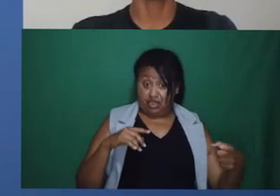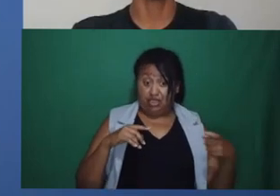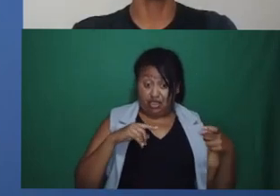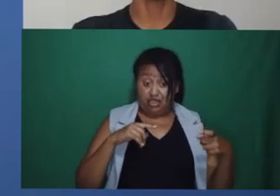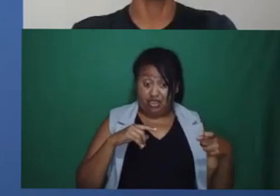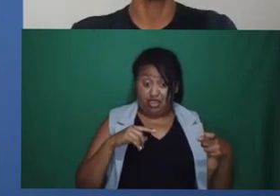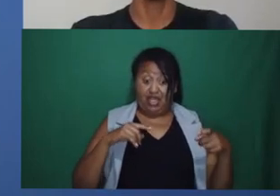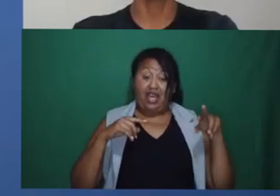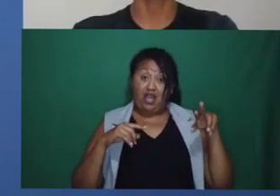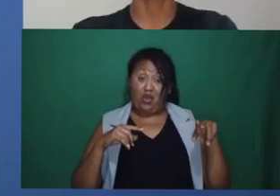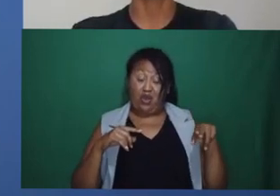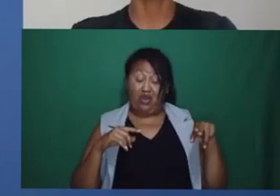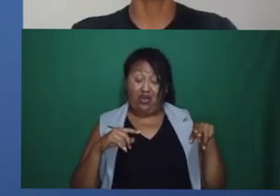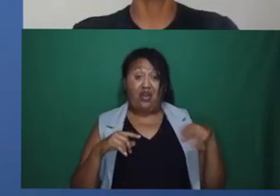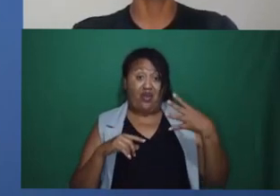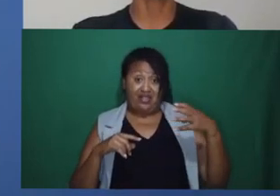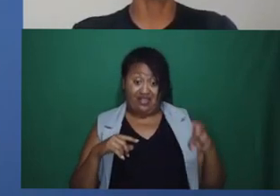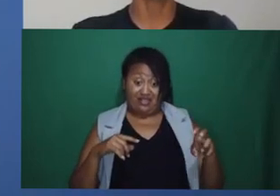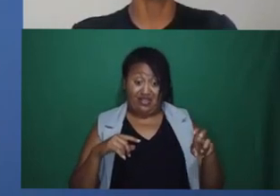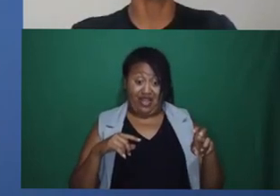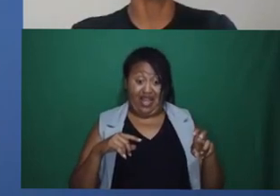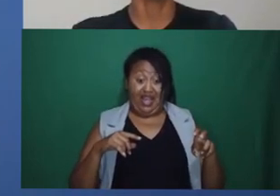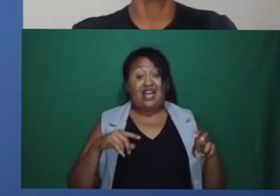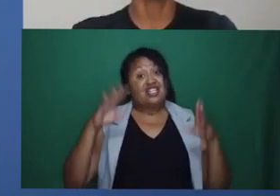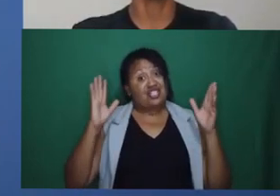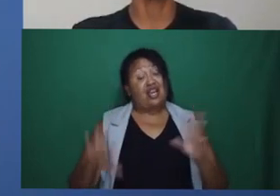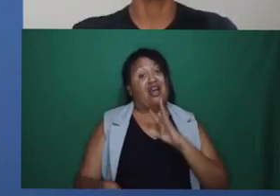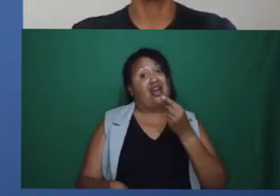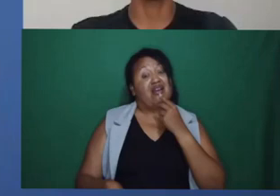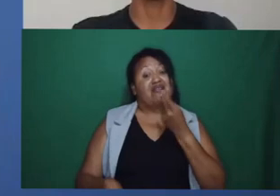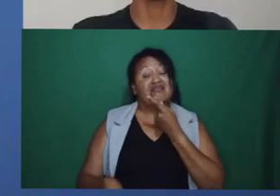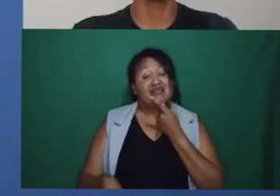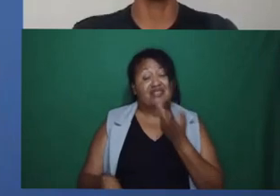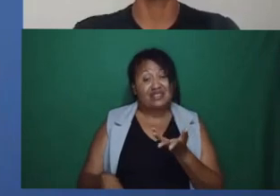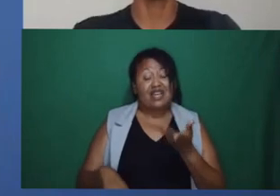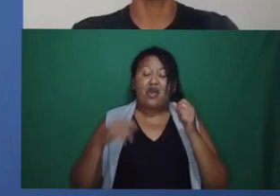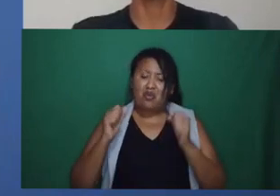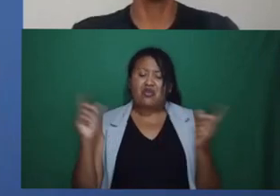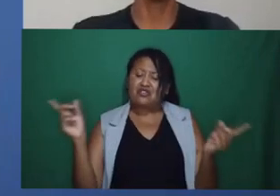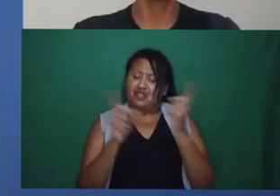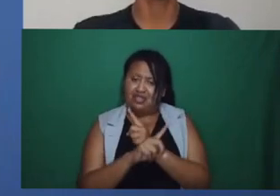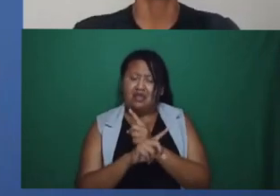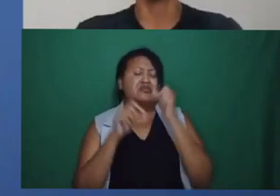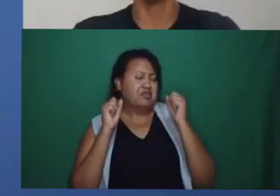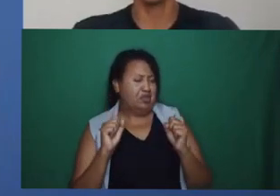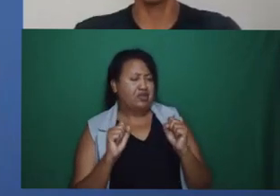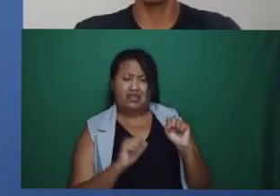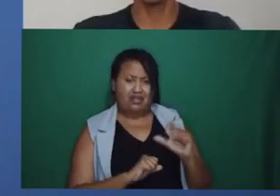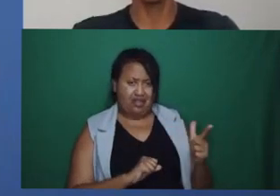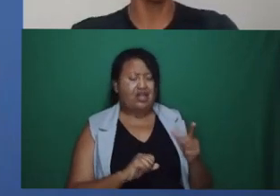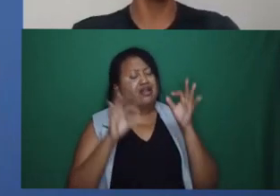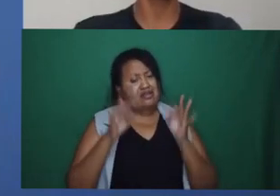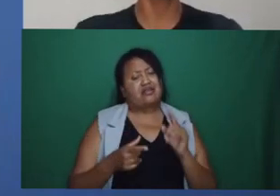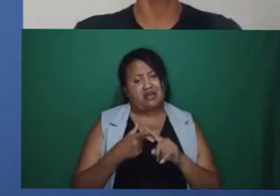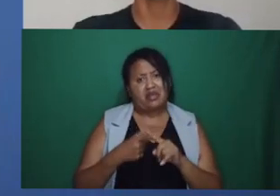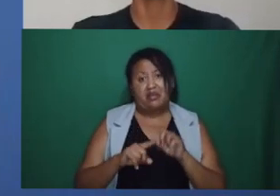45 abre o seu mas eu posso inverter uma das grandezas e fazer meus flores extremos Lógico que pode dar certo também